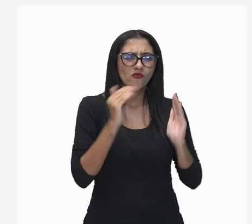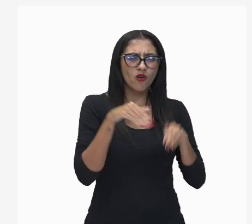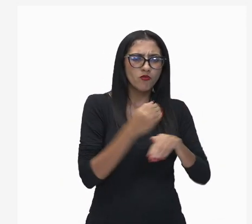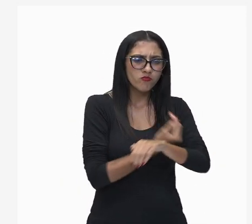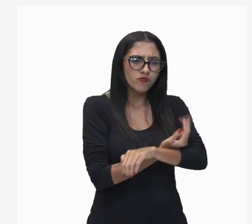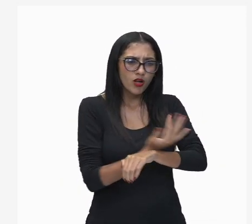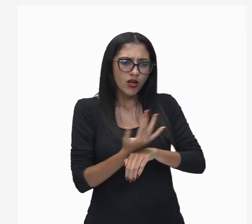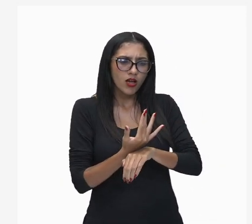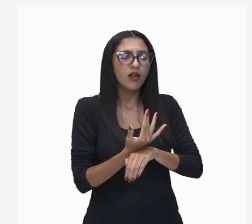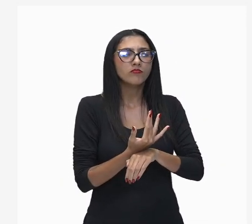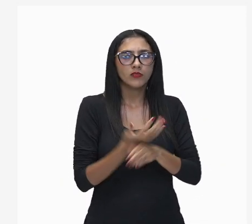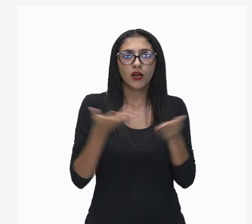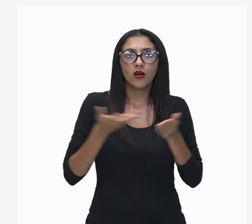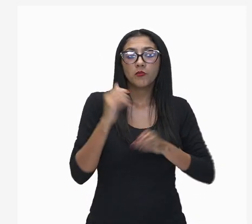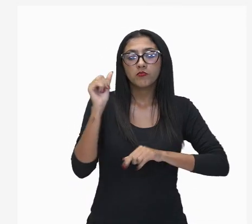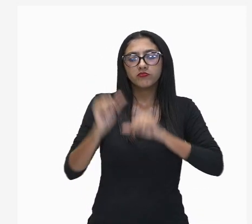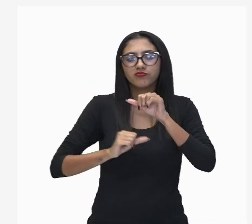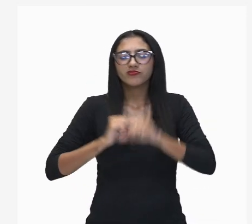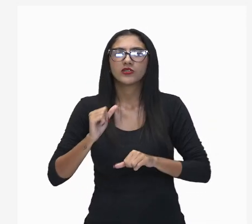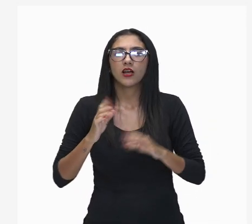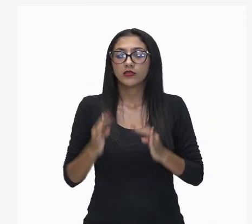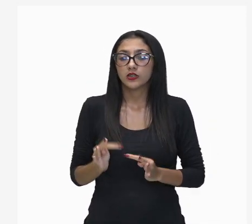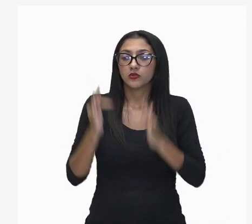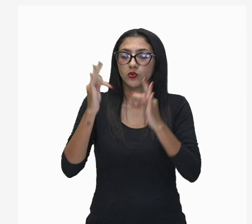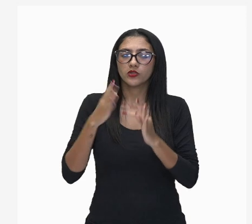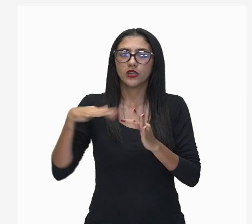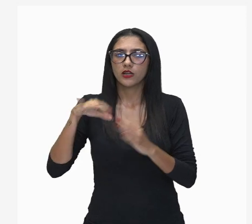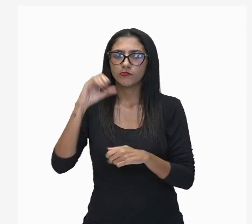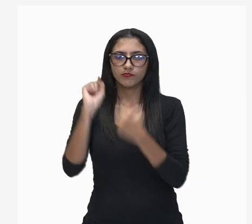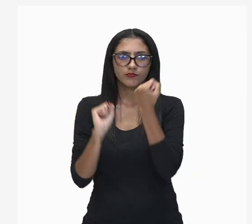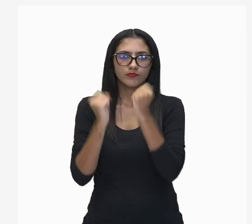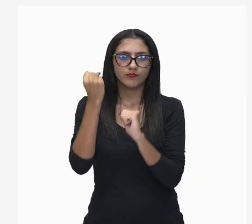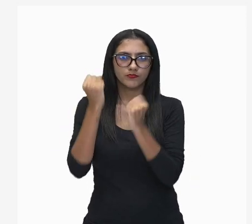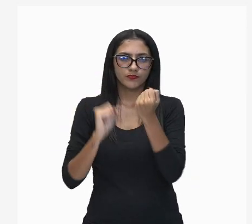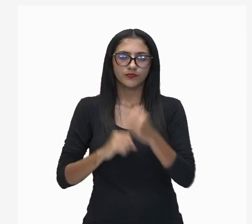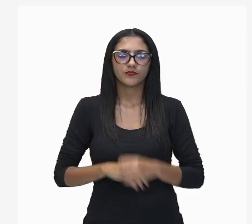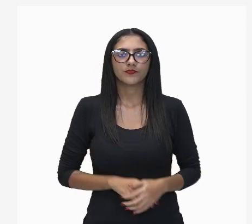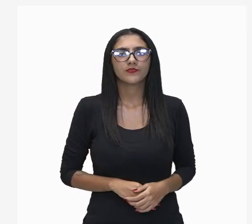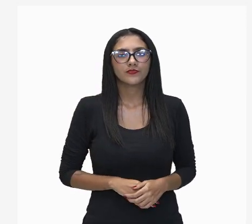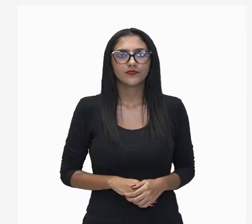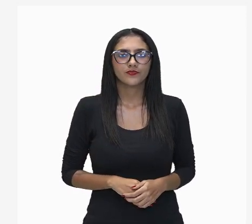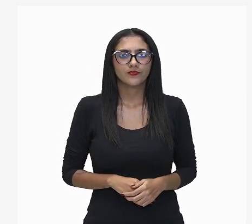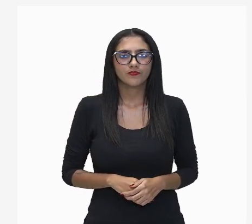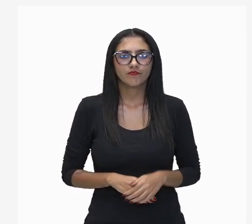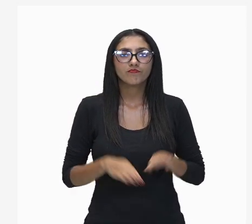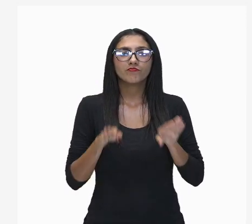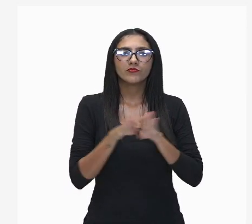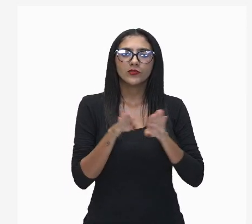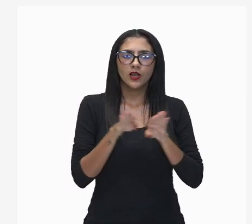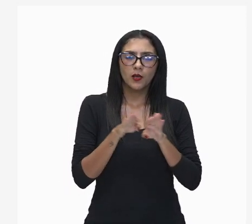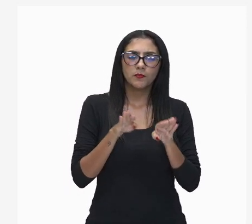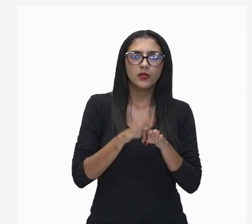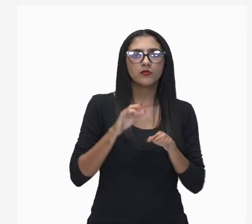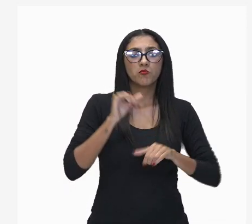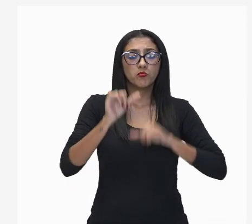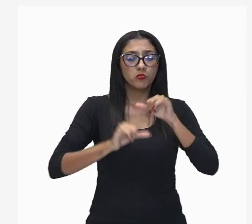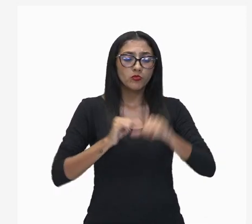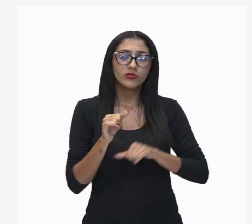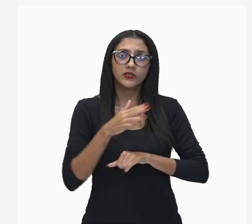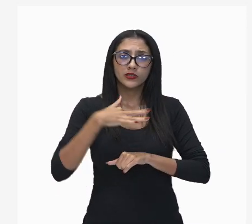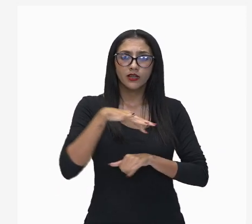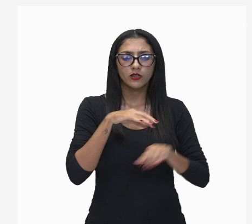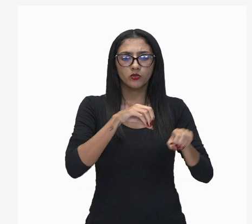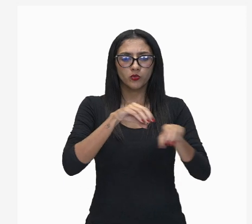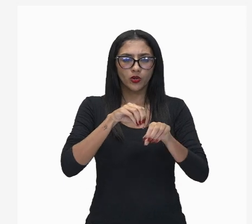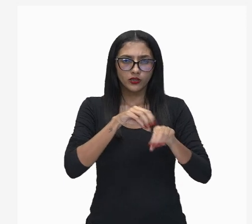setor industrial, fazer essa modernização. E também as reformas educacionais, porque os